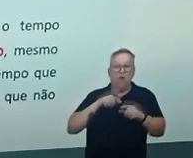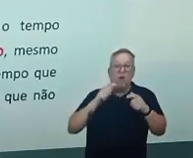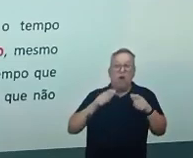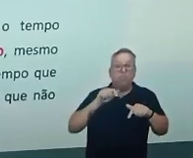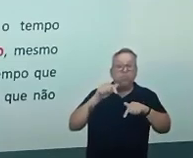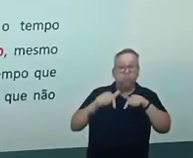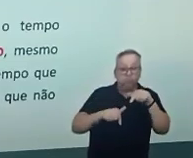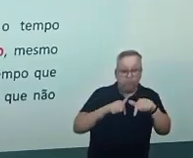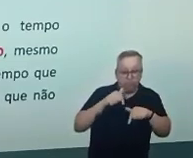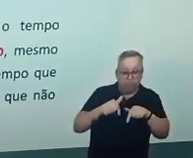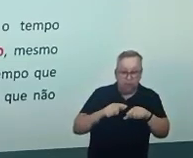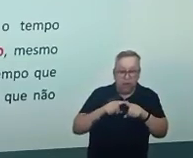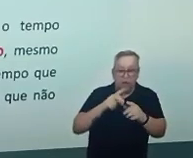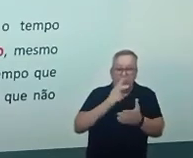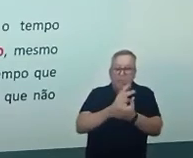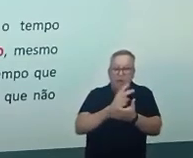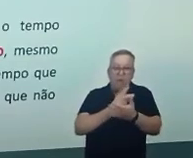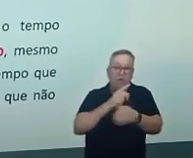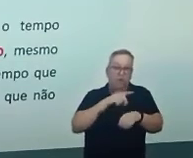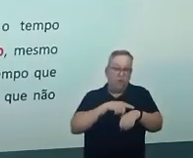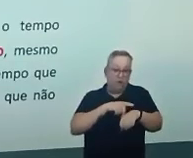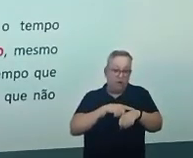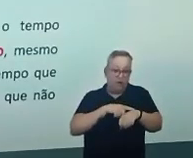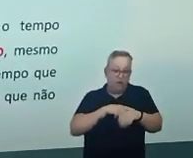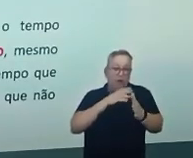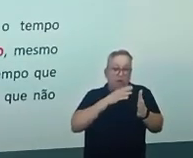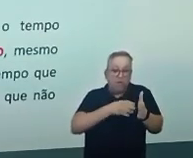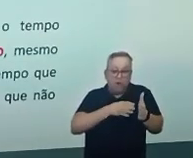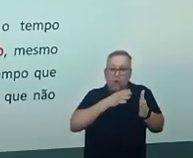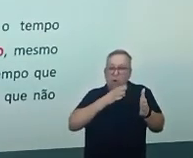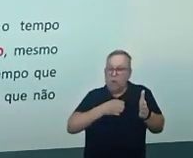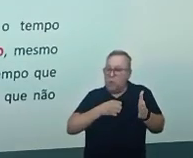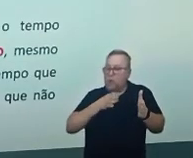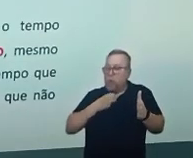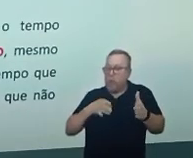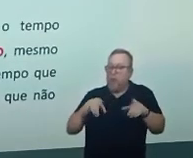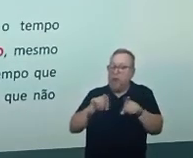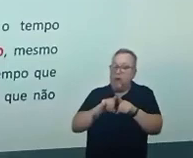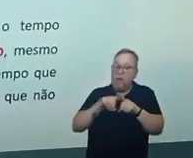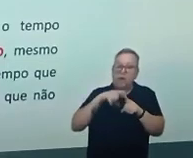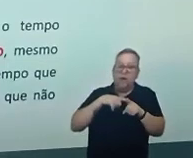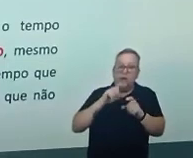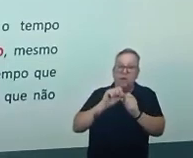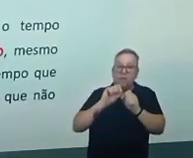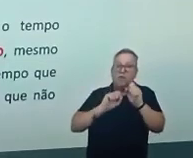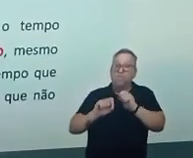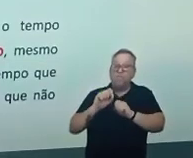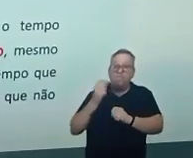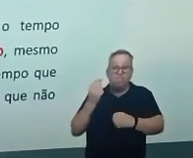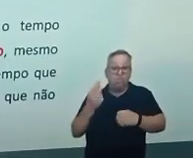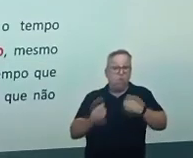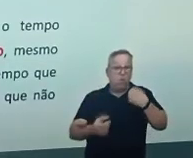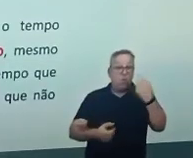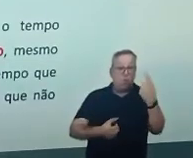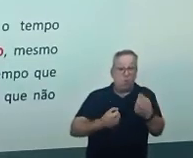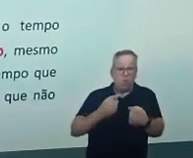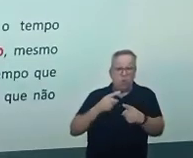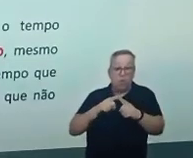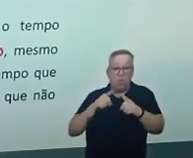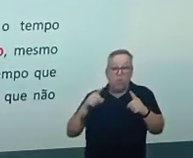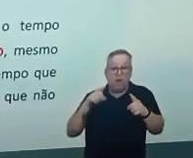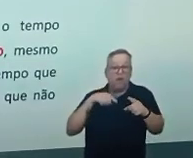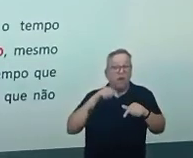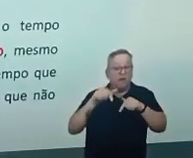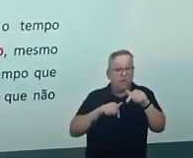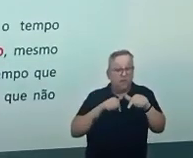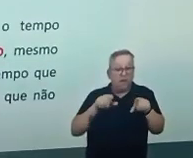atuação. Mesmo que o período seja intercalado, e computa também o tempo que ele tem atuado como eventual, desde que essa